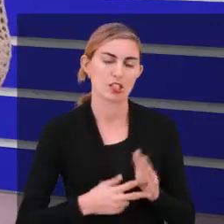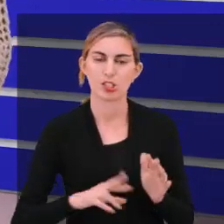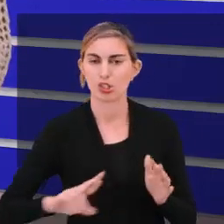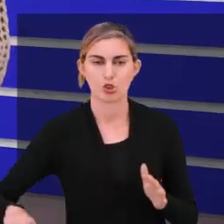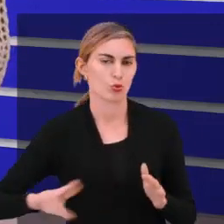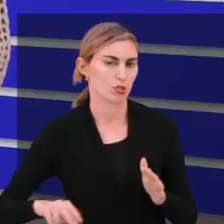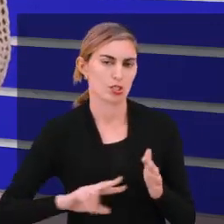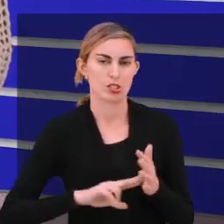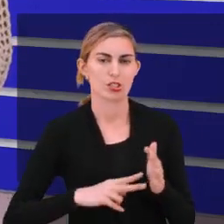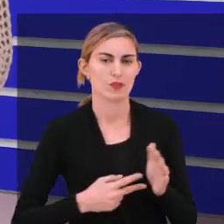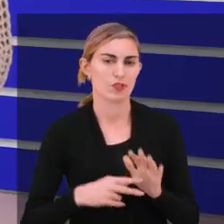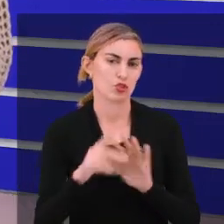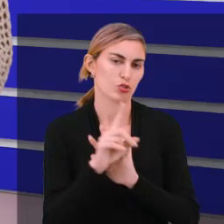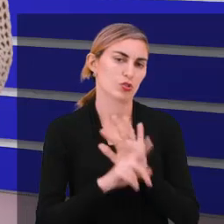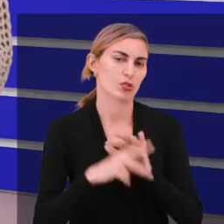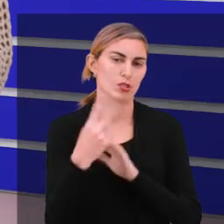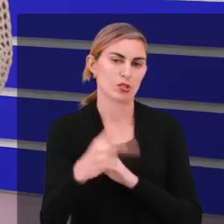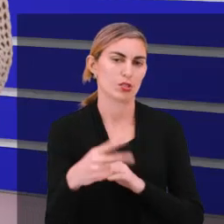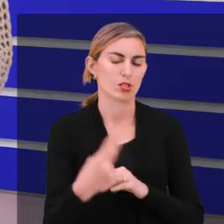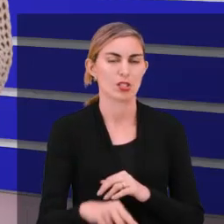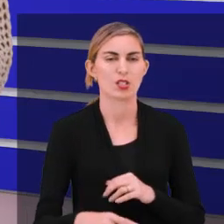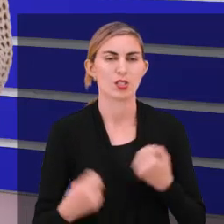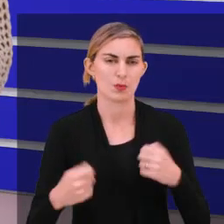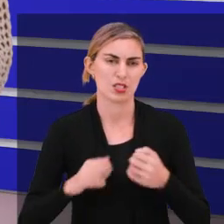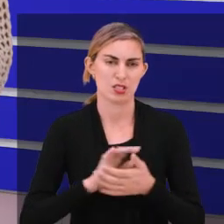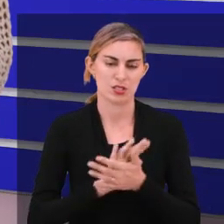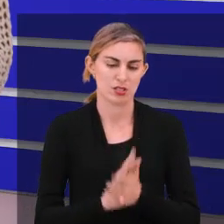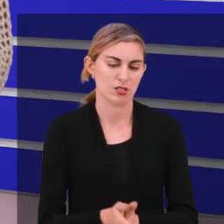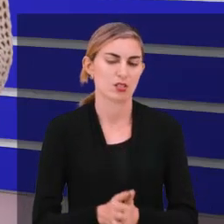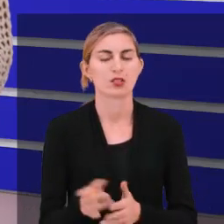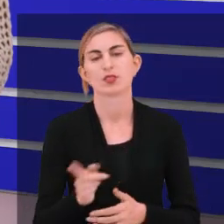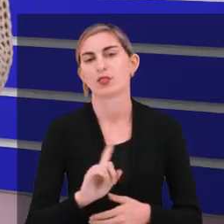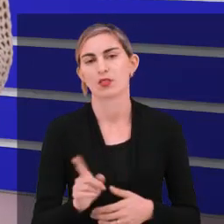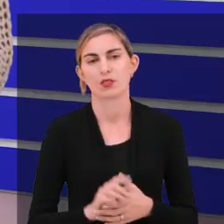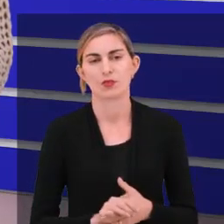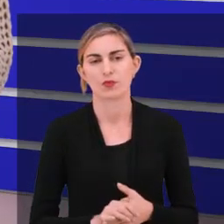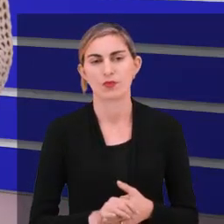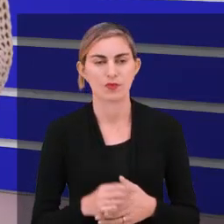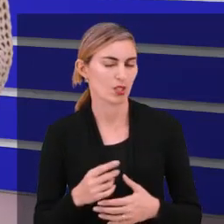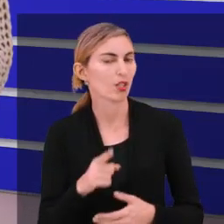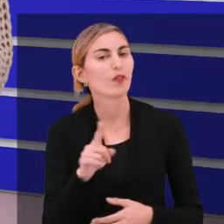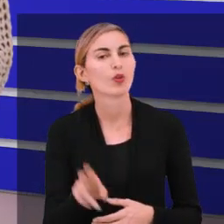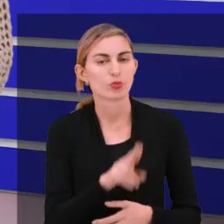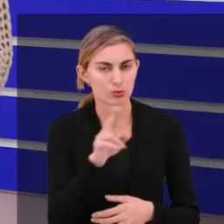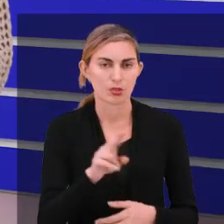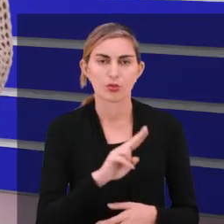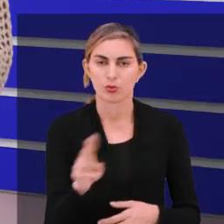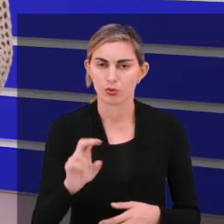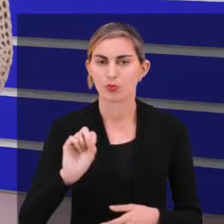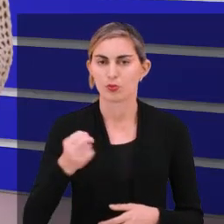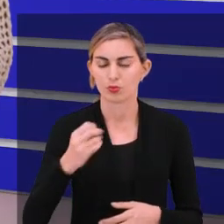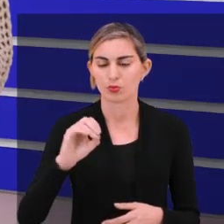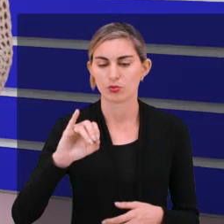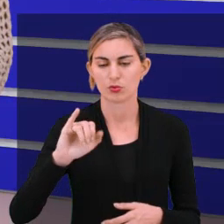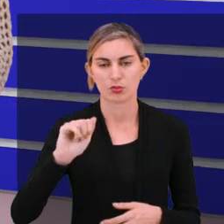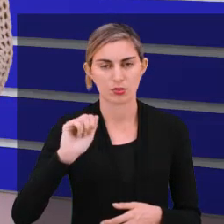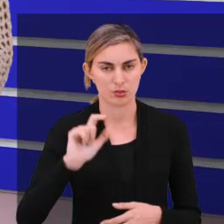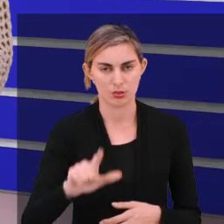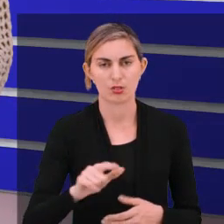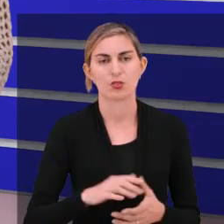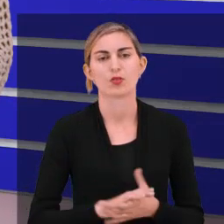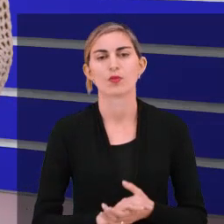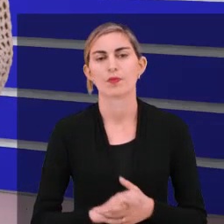dizer que o direito dessa pessoa, ela vai ser aceitada. Ela vai usar o nome social, mas